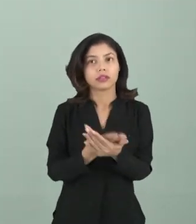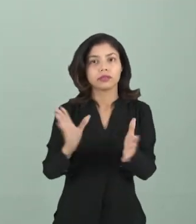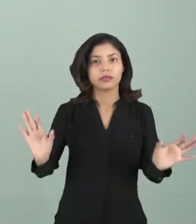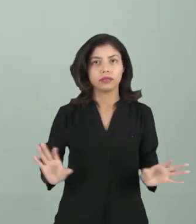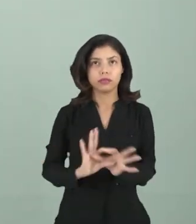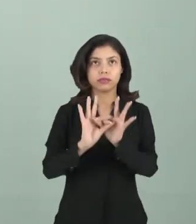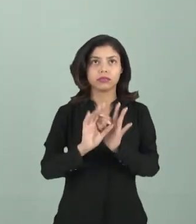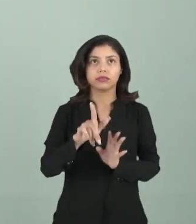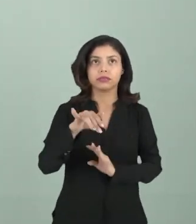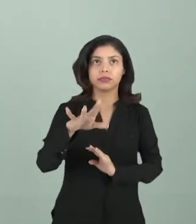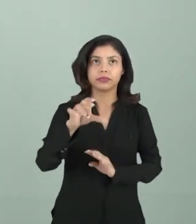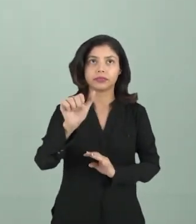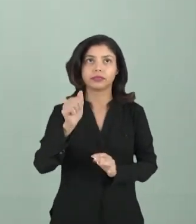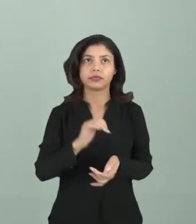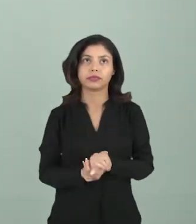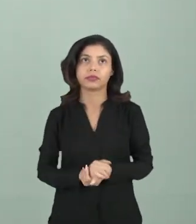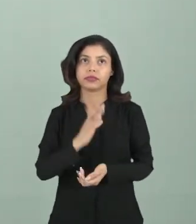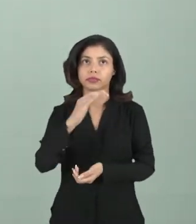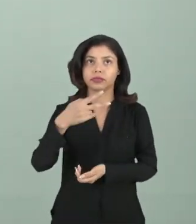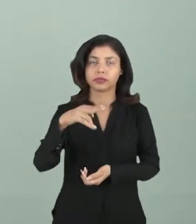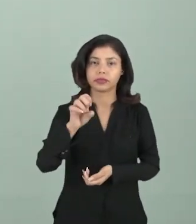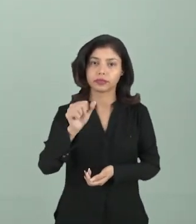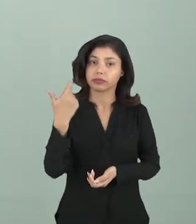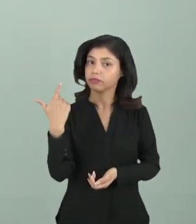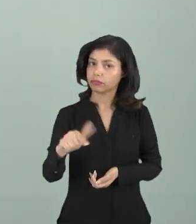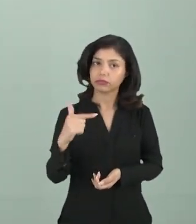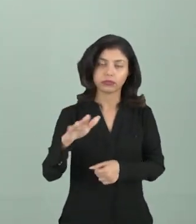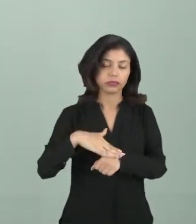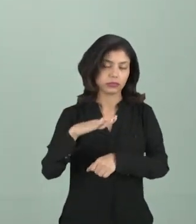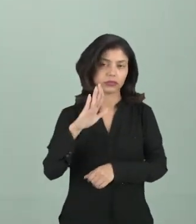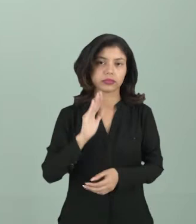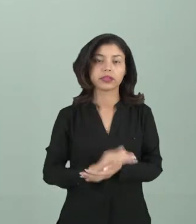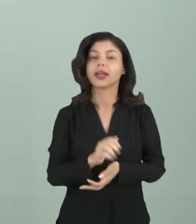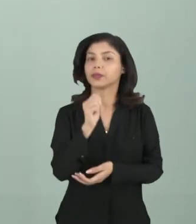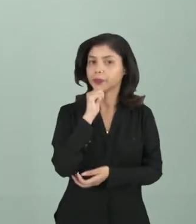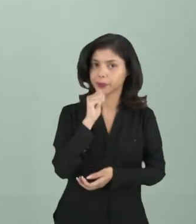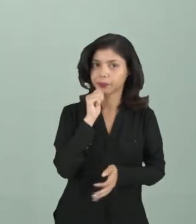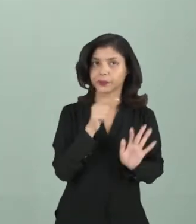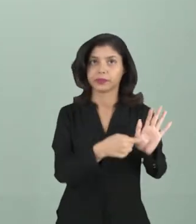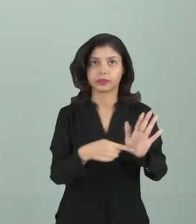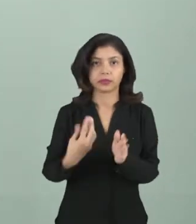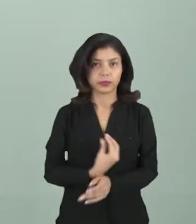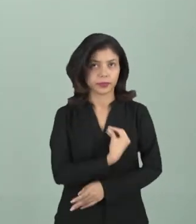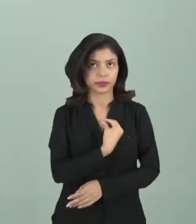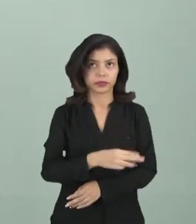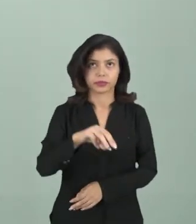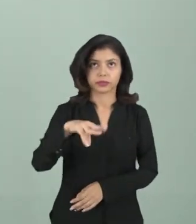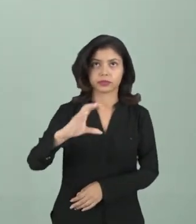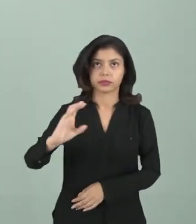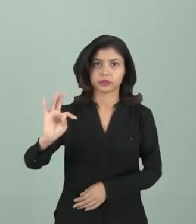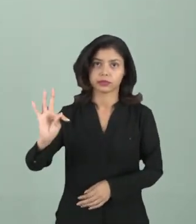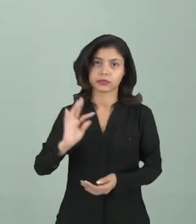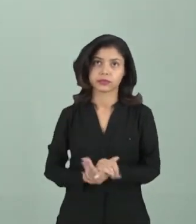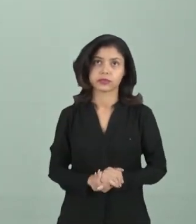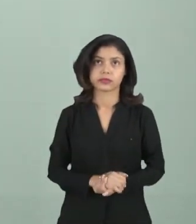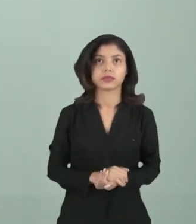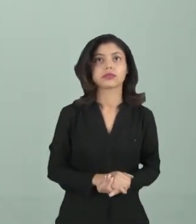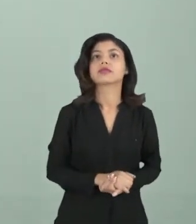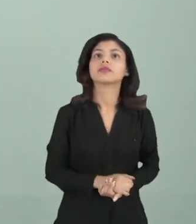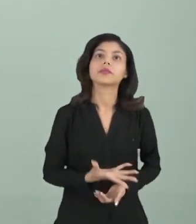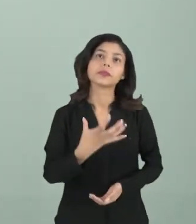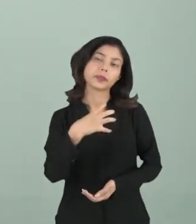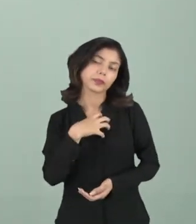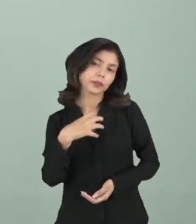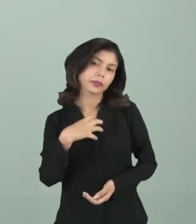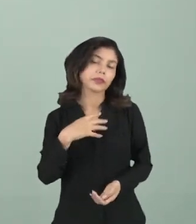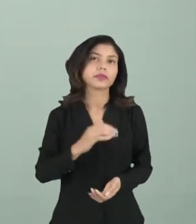ligas camponesas, que, repito, não mais existem, e ainda a presença do MST, simplesmente é no sentido